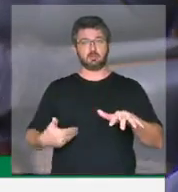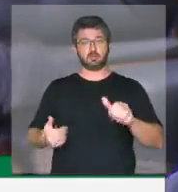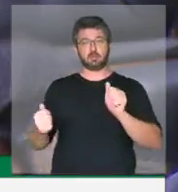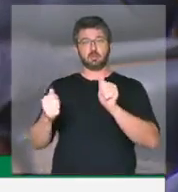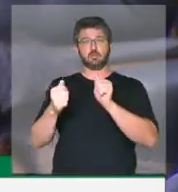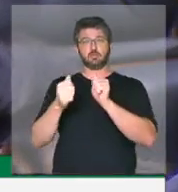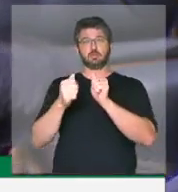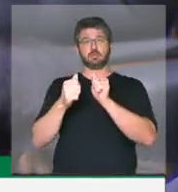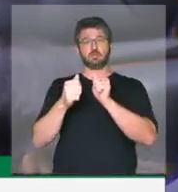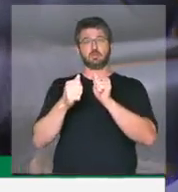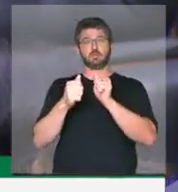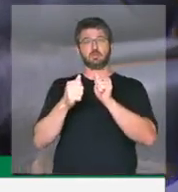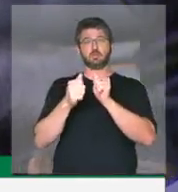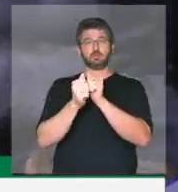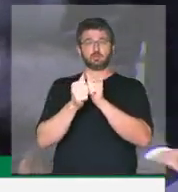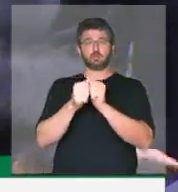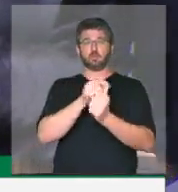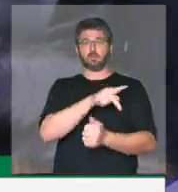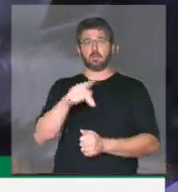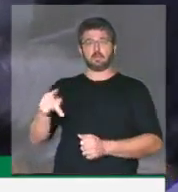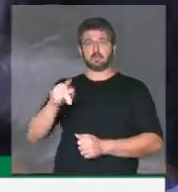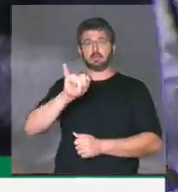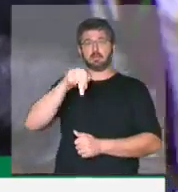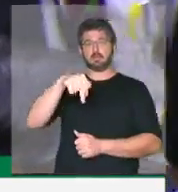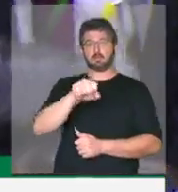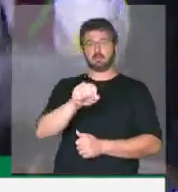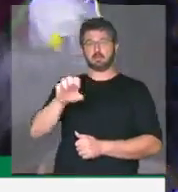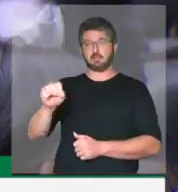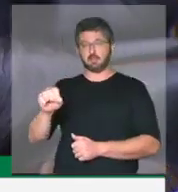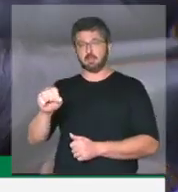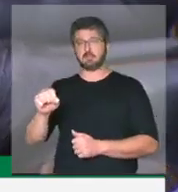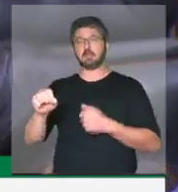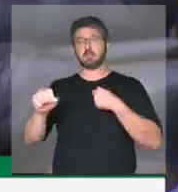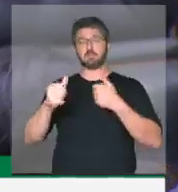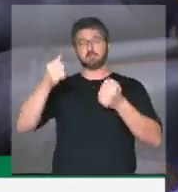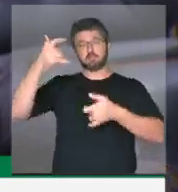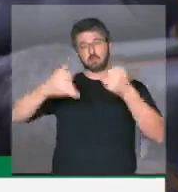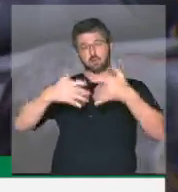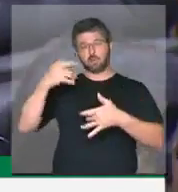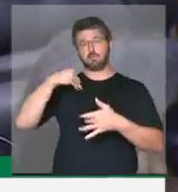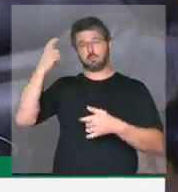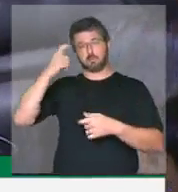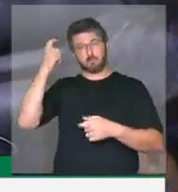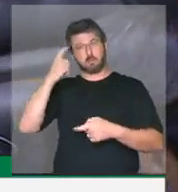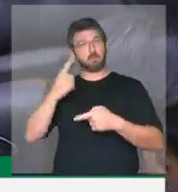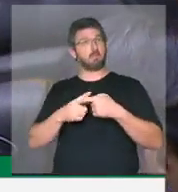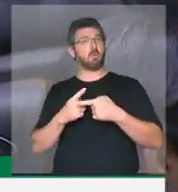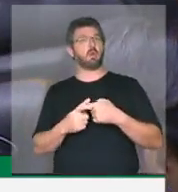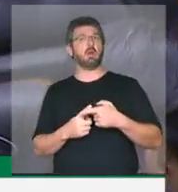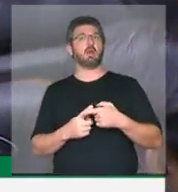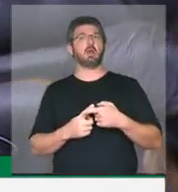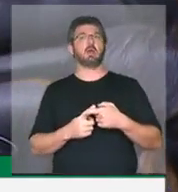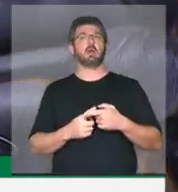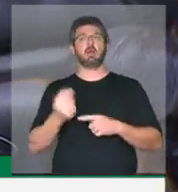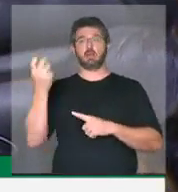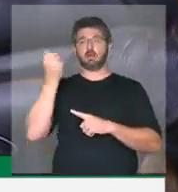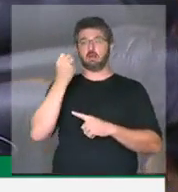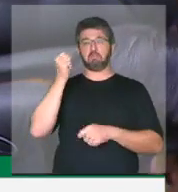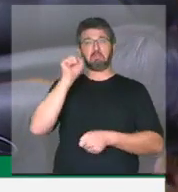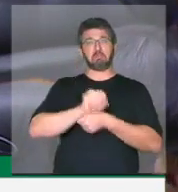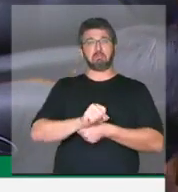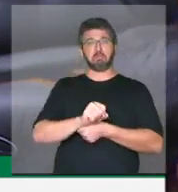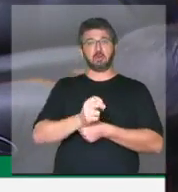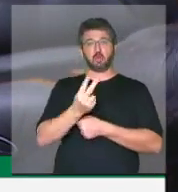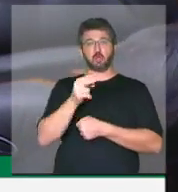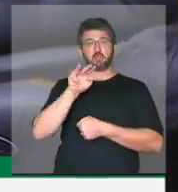do INSS, o senhor Leonardo Rolim, da minha preocupação com a quantidade de benefícios que estão parados,